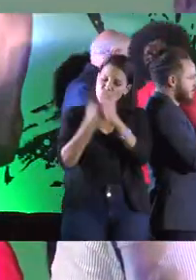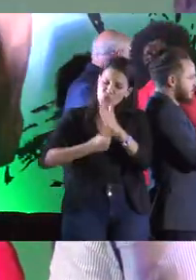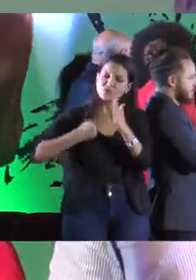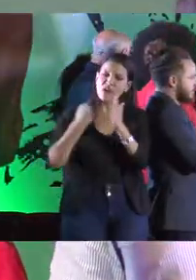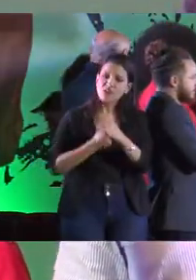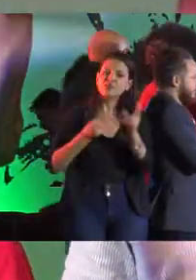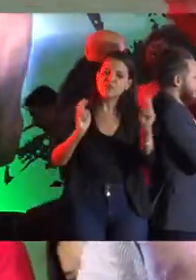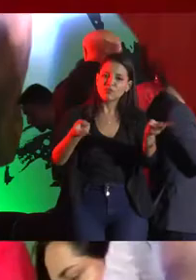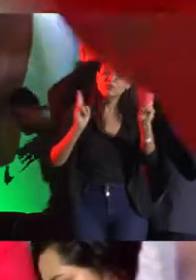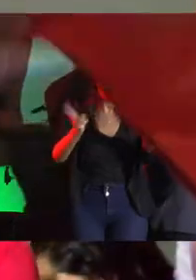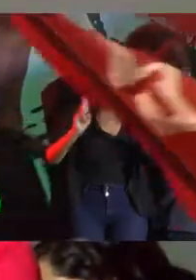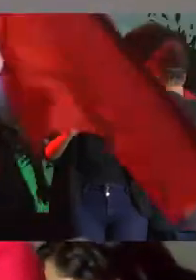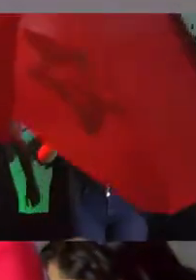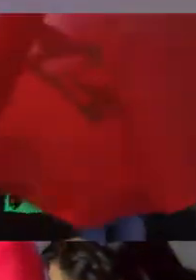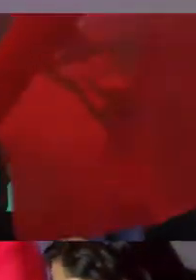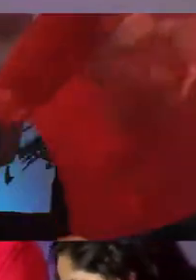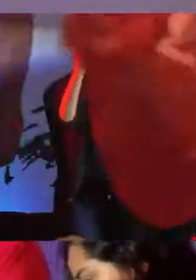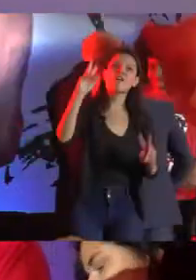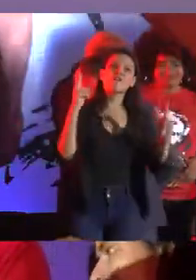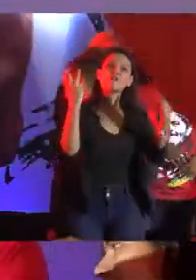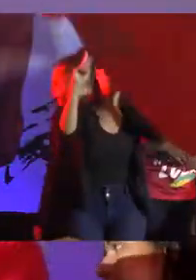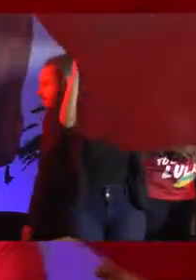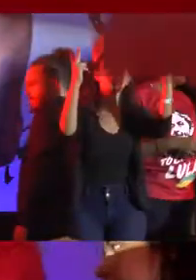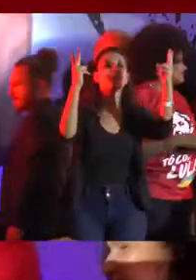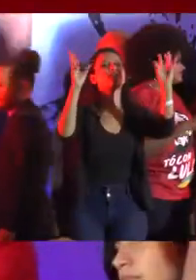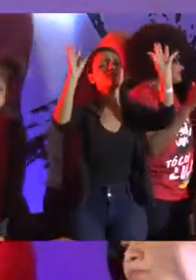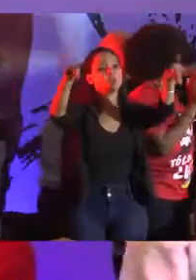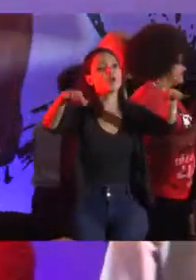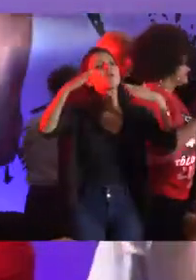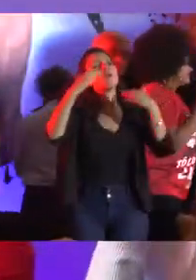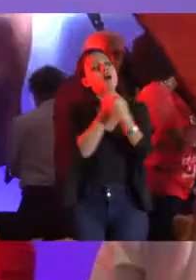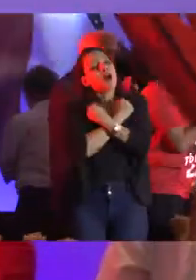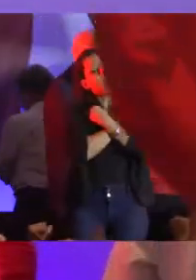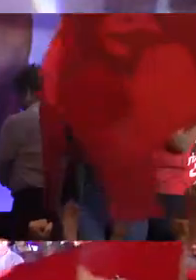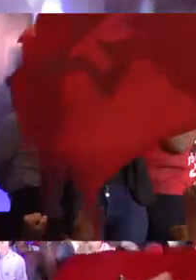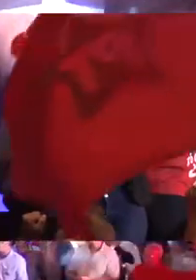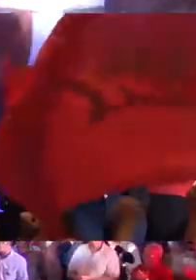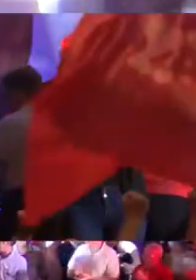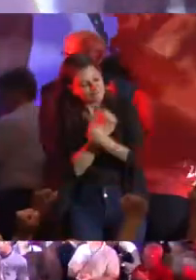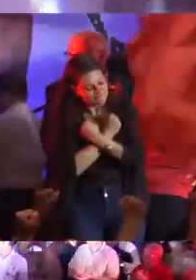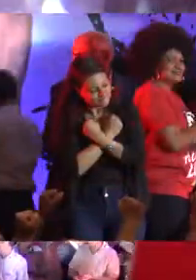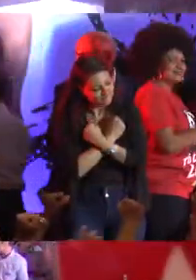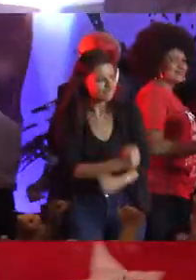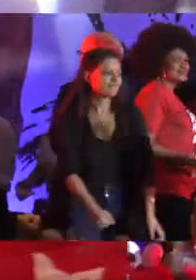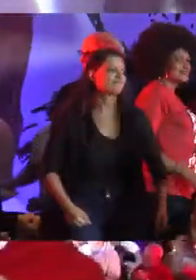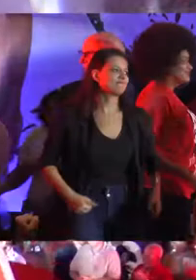continua até a vitória final. Um abraço, companheiros. Um abraço.